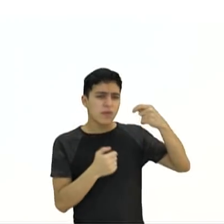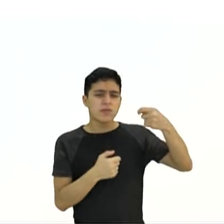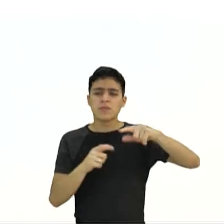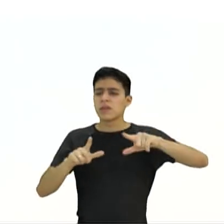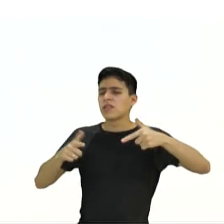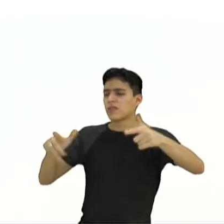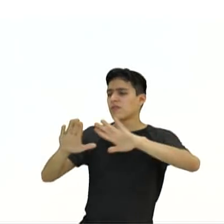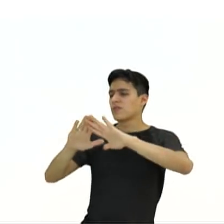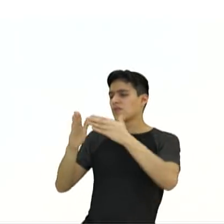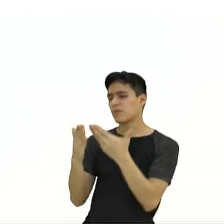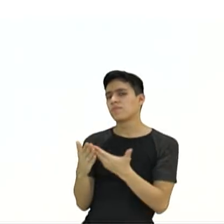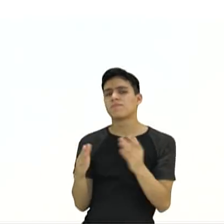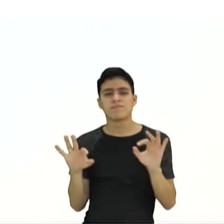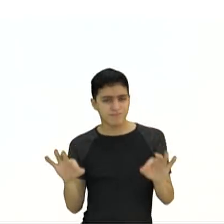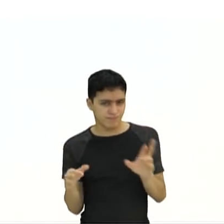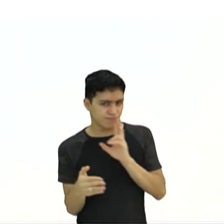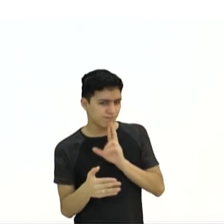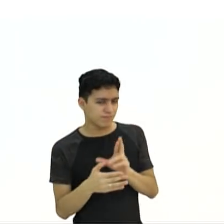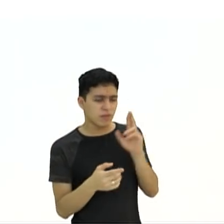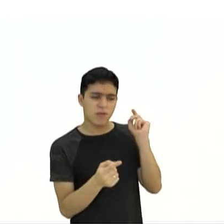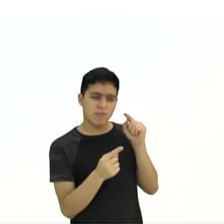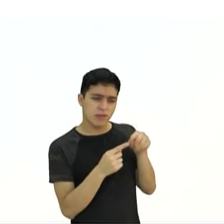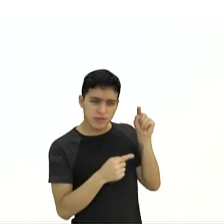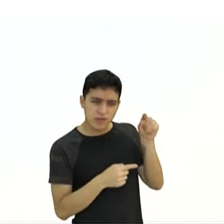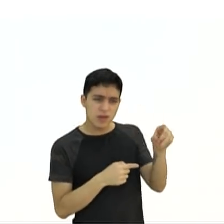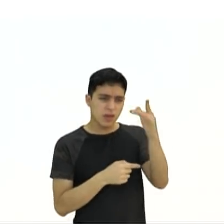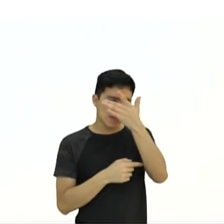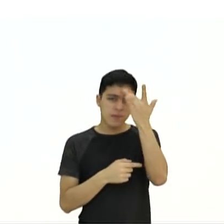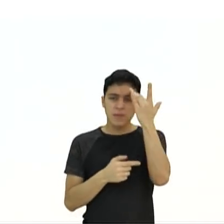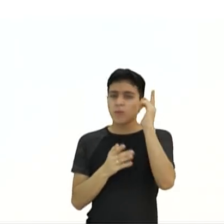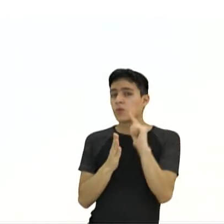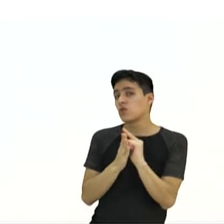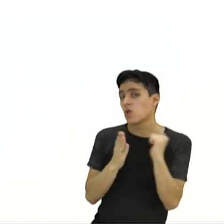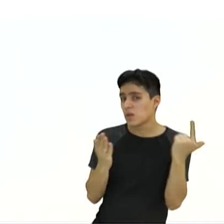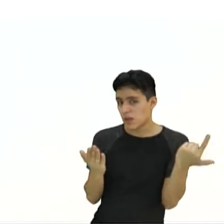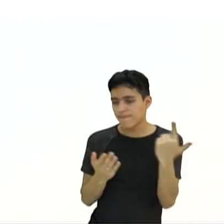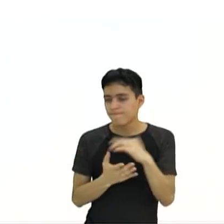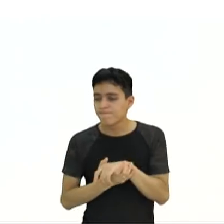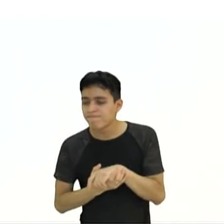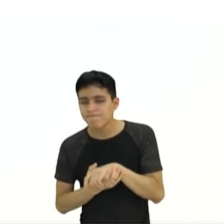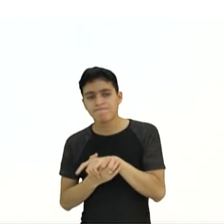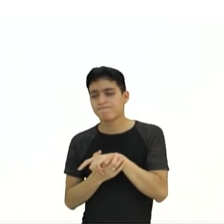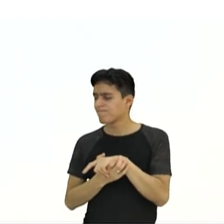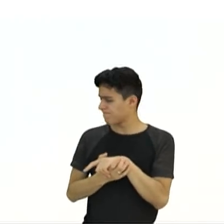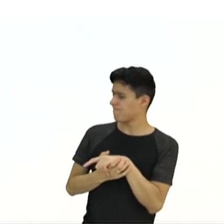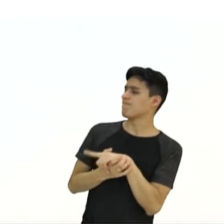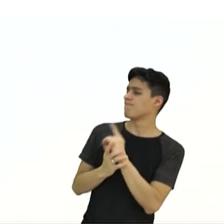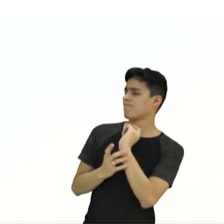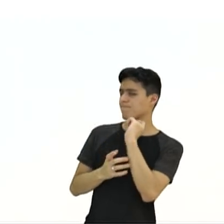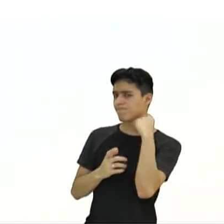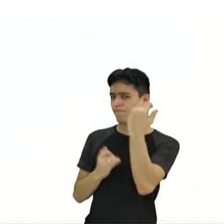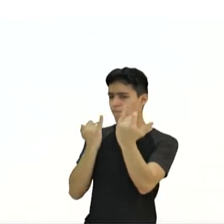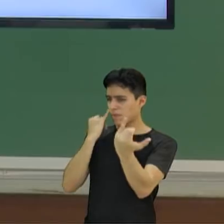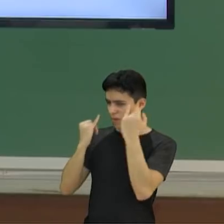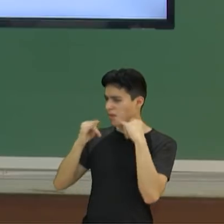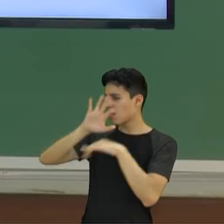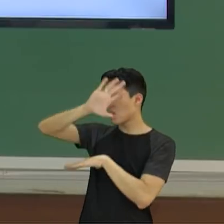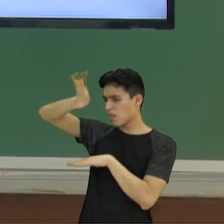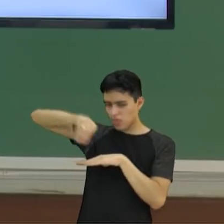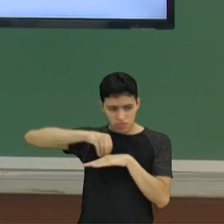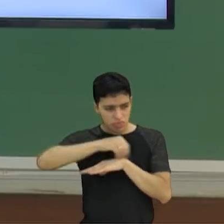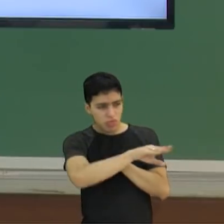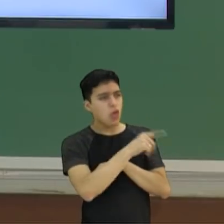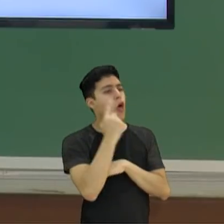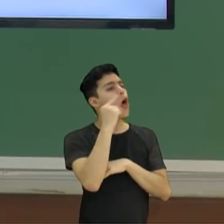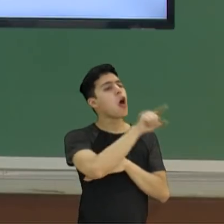escolar, é a resposta correta. Esse é o objetivo do jornalista, é trazer uma informação sobre uma iniciativa escolar,